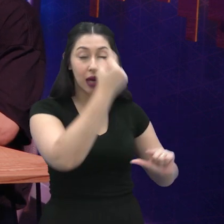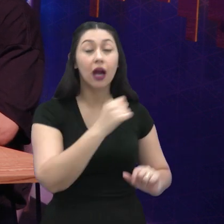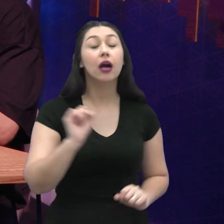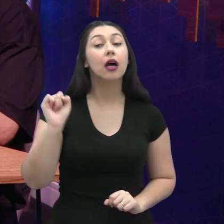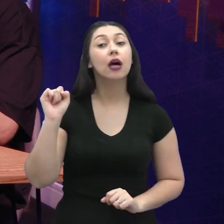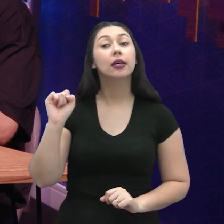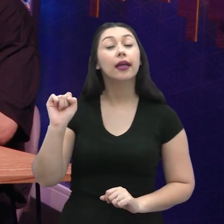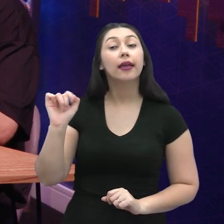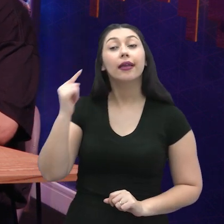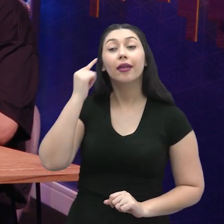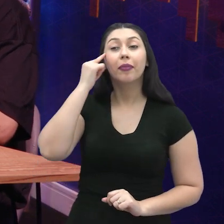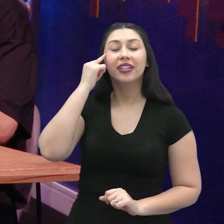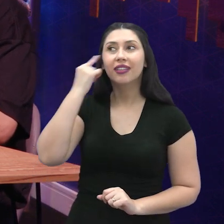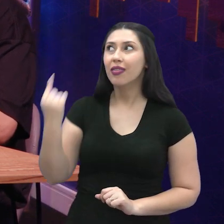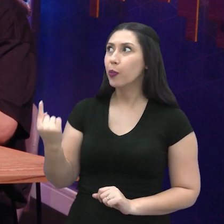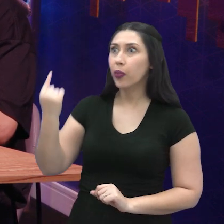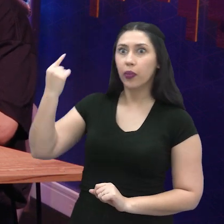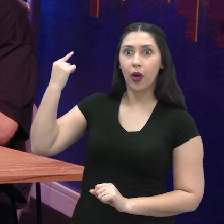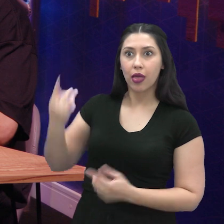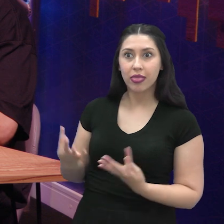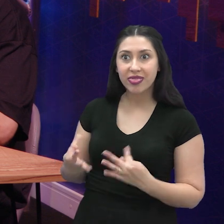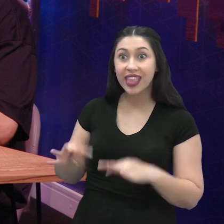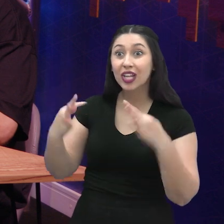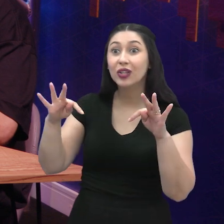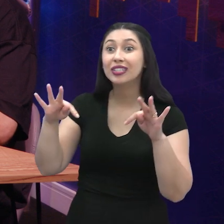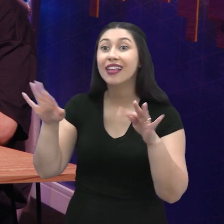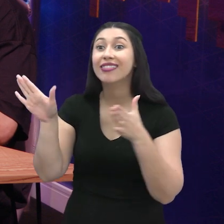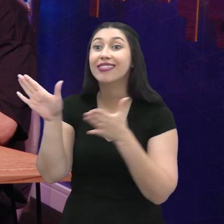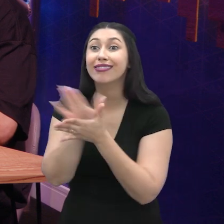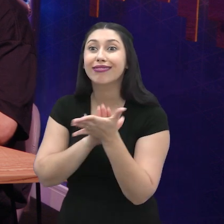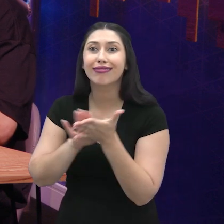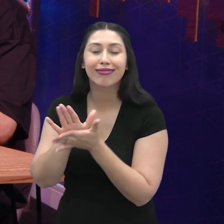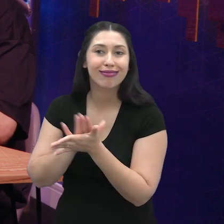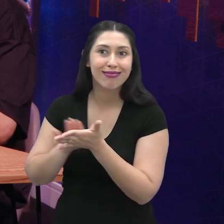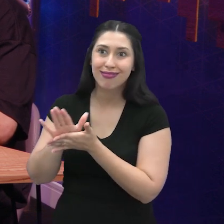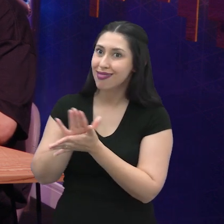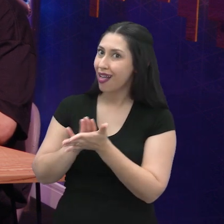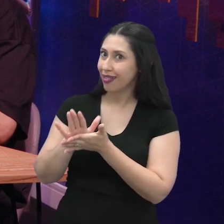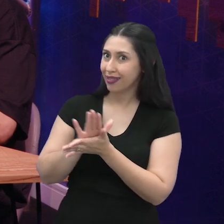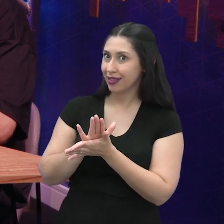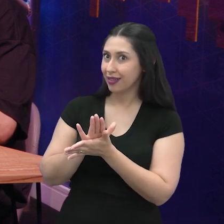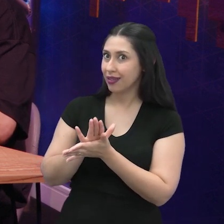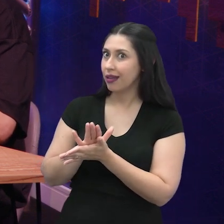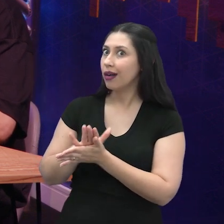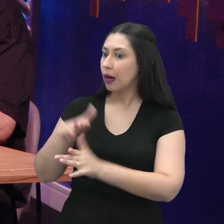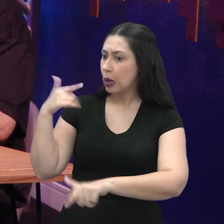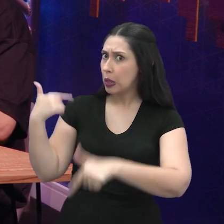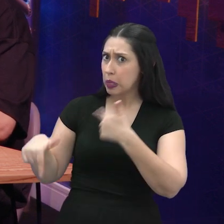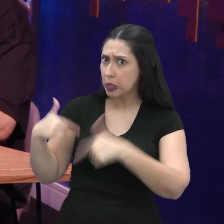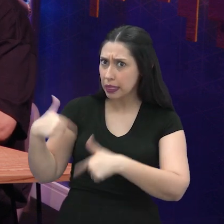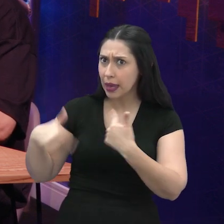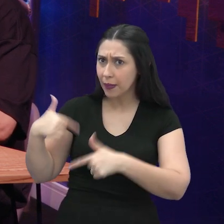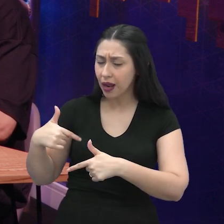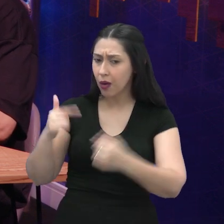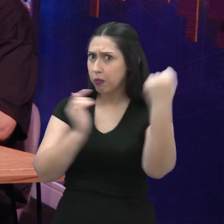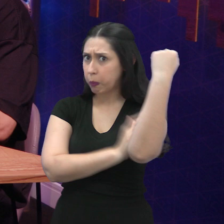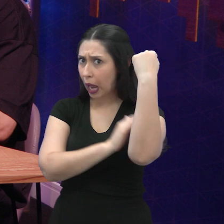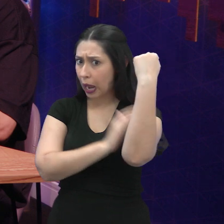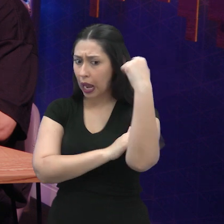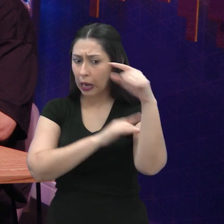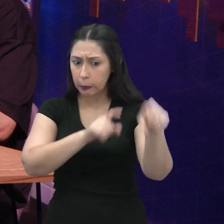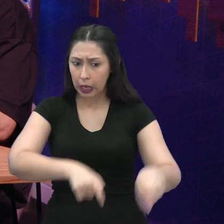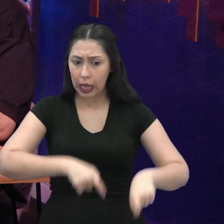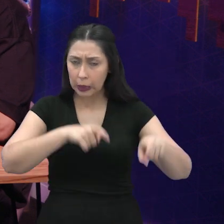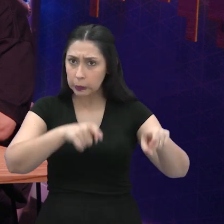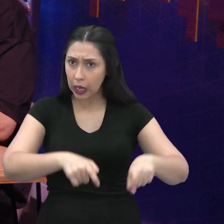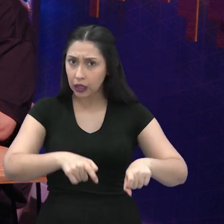de diferença, e a gente tem que pensar o seguinte, os camponeses não tinham tecnologia alguma para auxiliar eles no trabalho, entendeu? Era tudo manual,